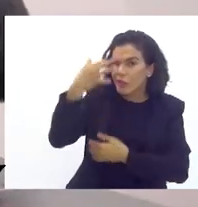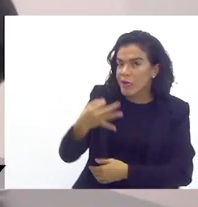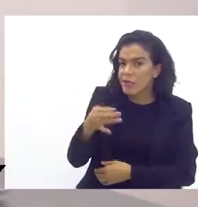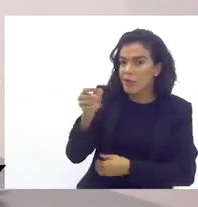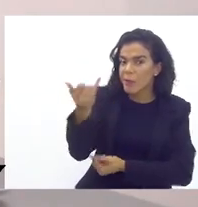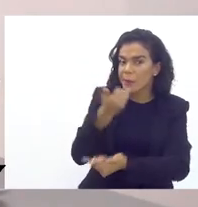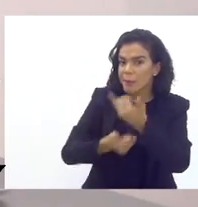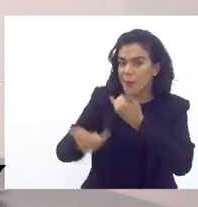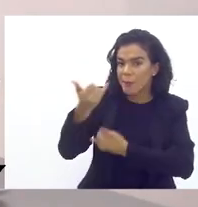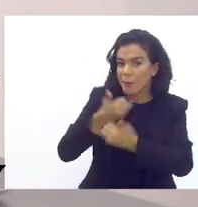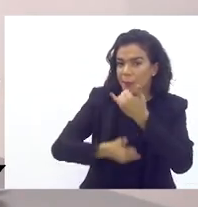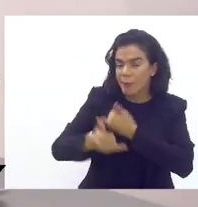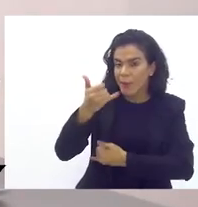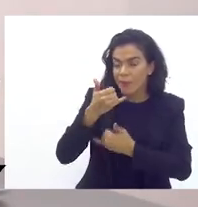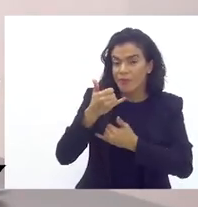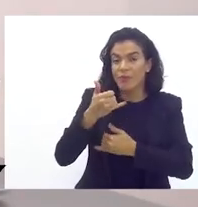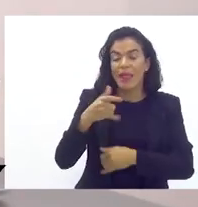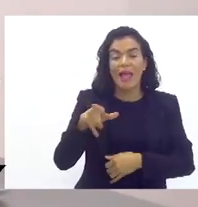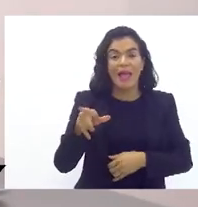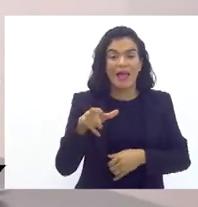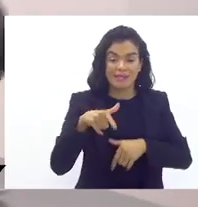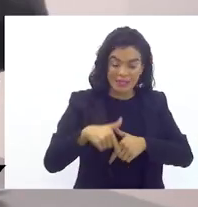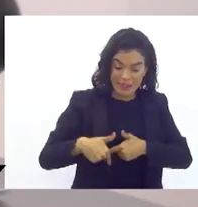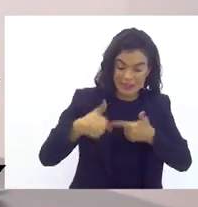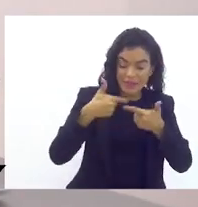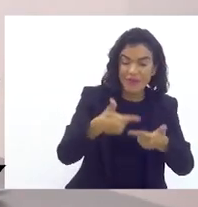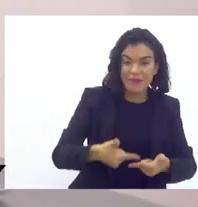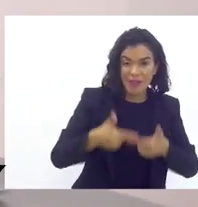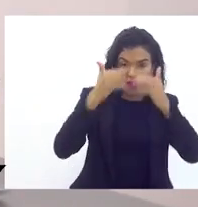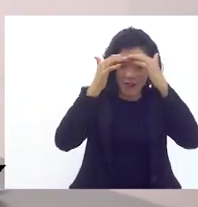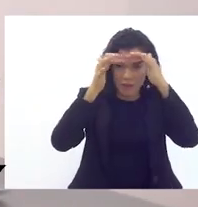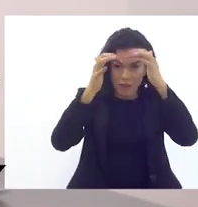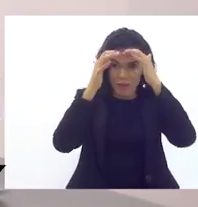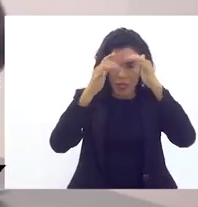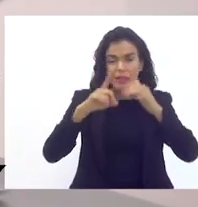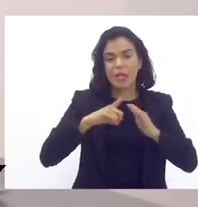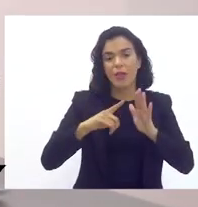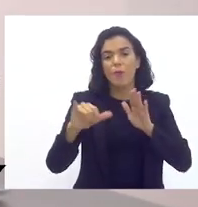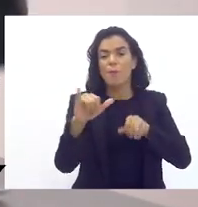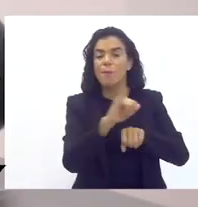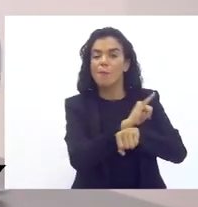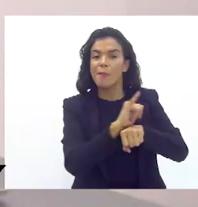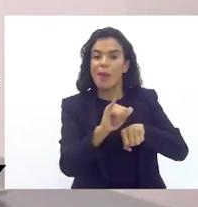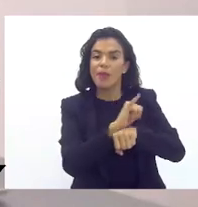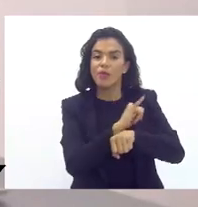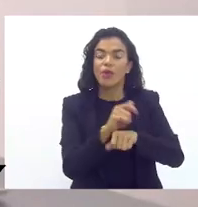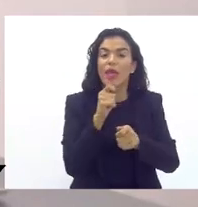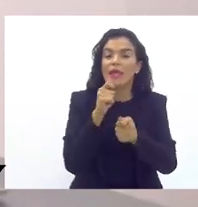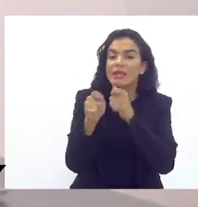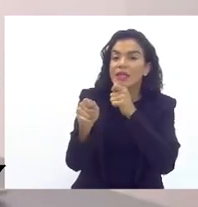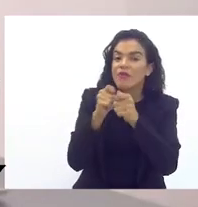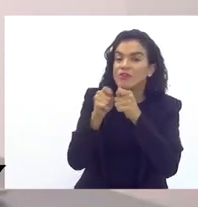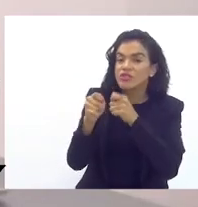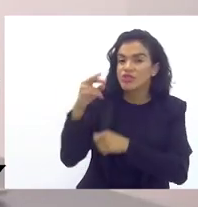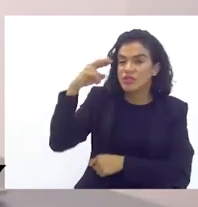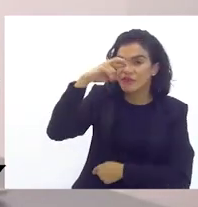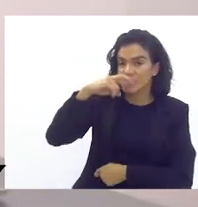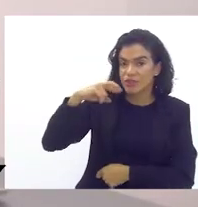essa atividade cognitiva de descrição ela tem um método que se chama entrevista investigativa